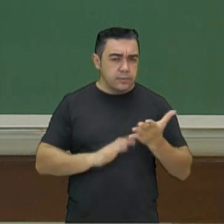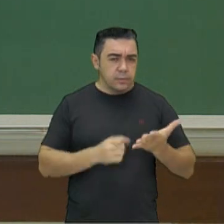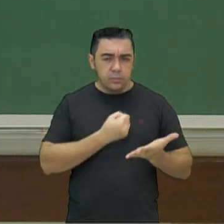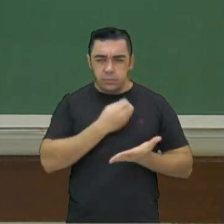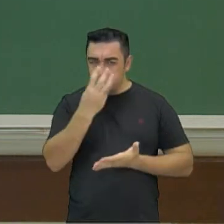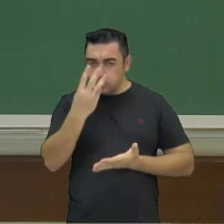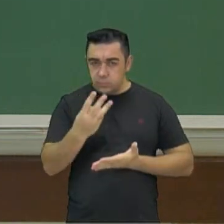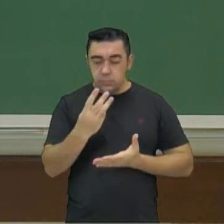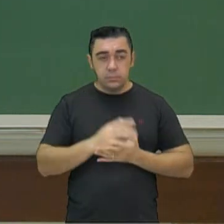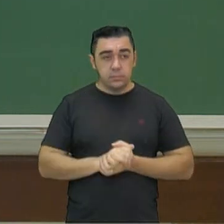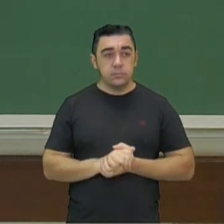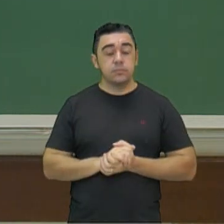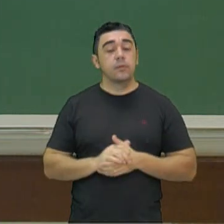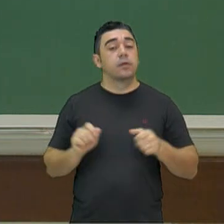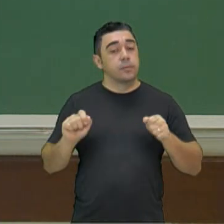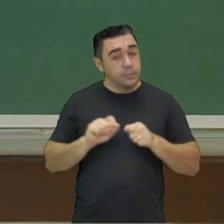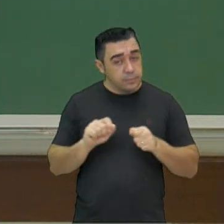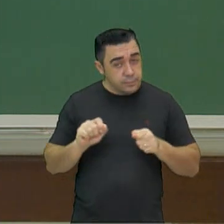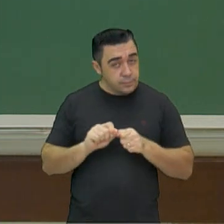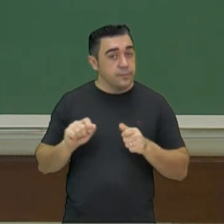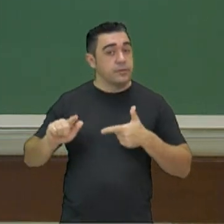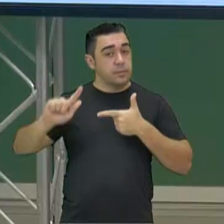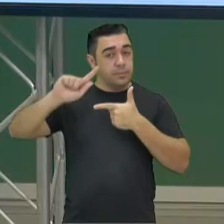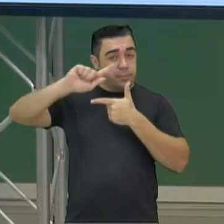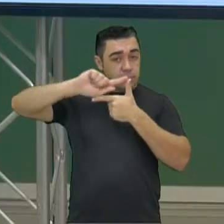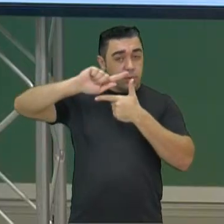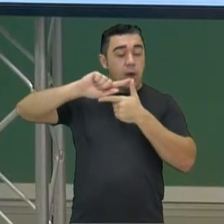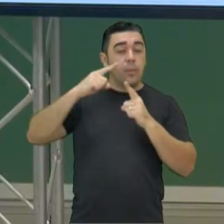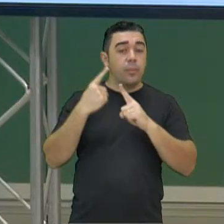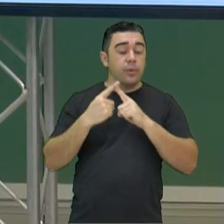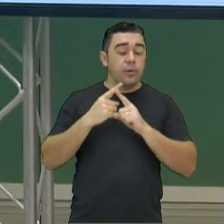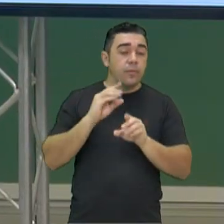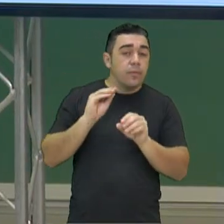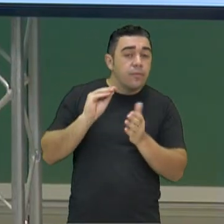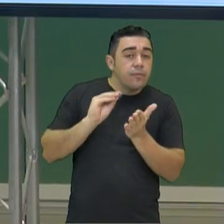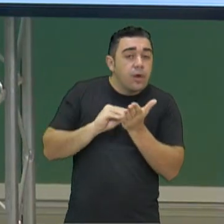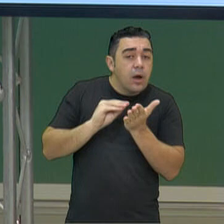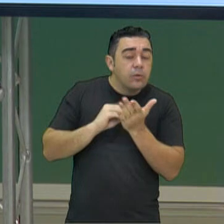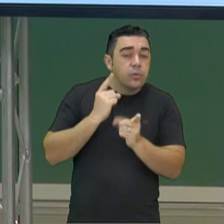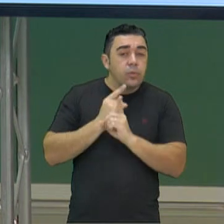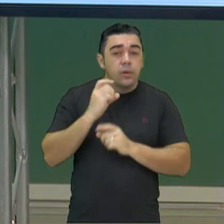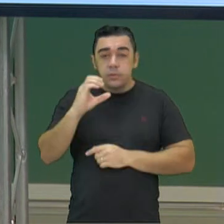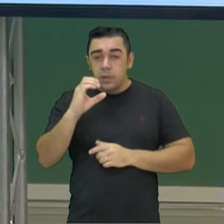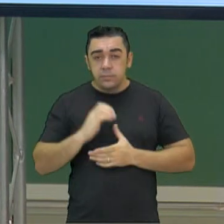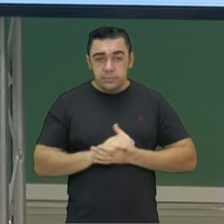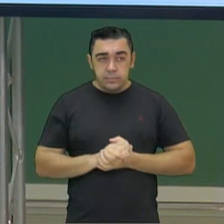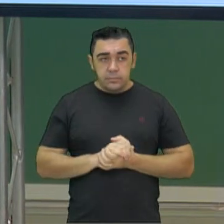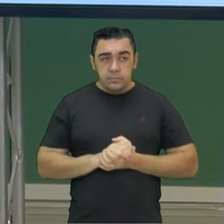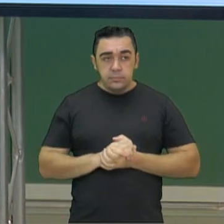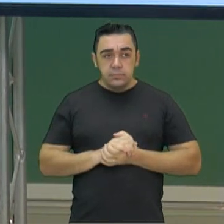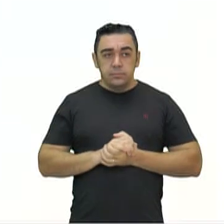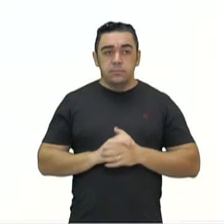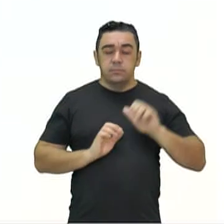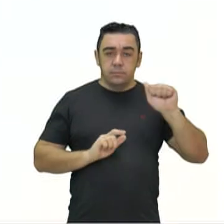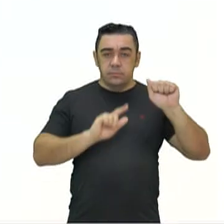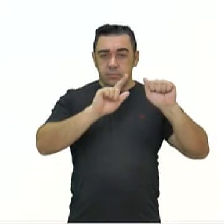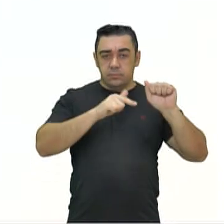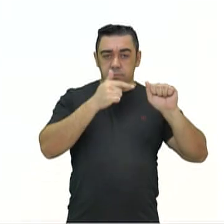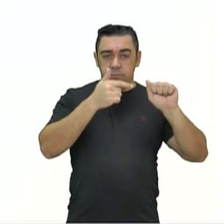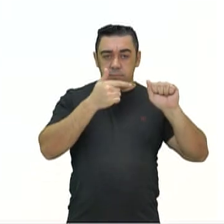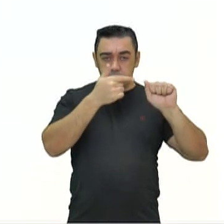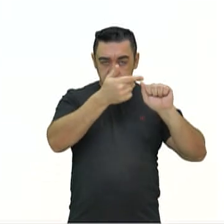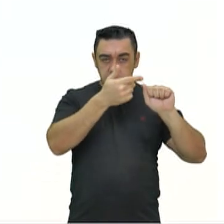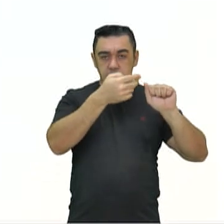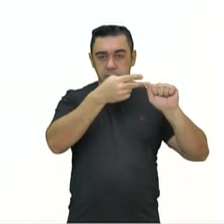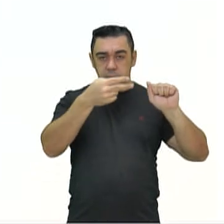3? Vamos aplicar o Teorema de Pitágoras, porque está faltando o valor de C. Então, A ao quadrado é igual à soma